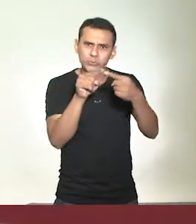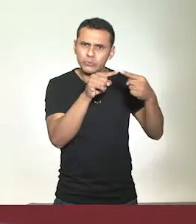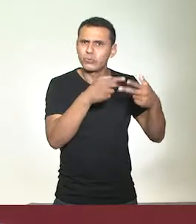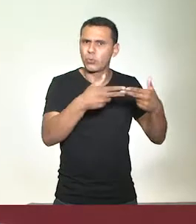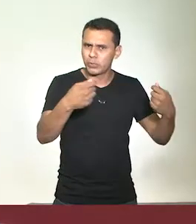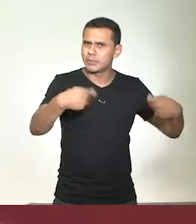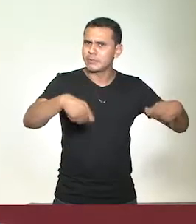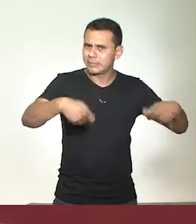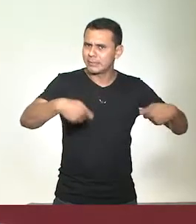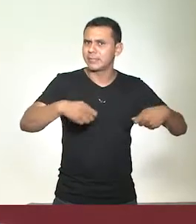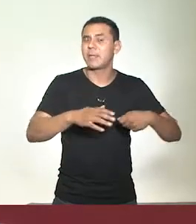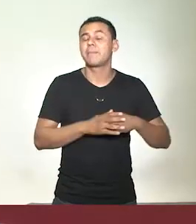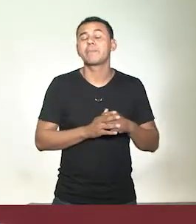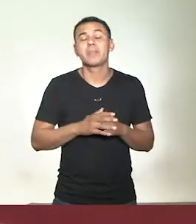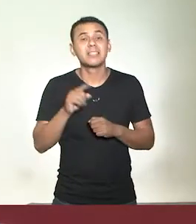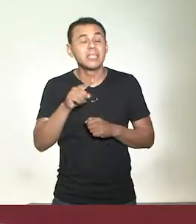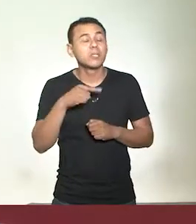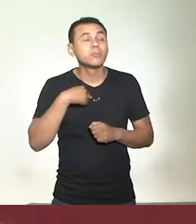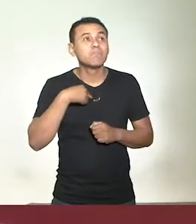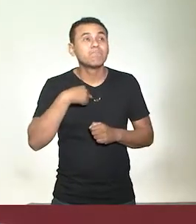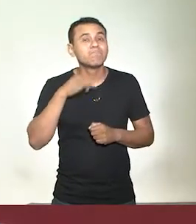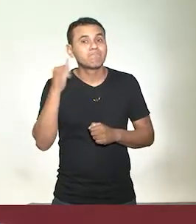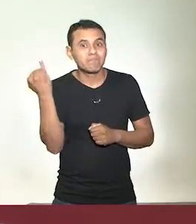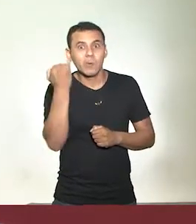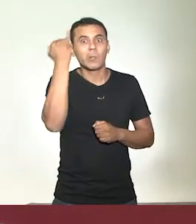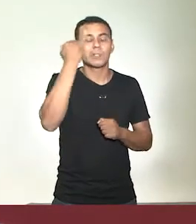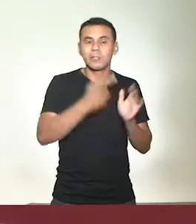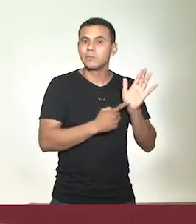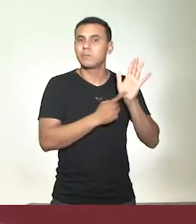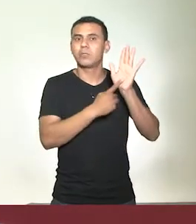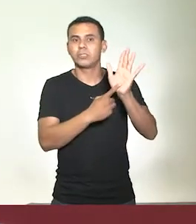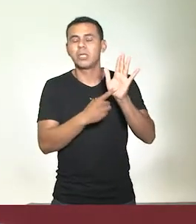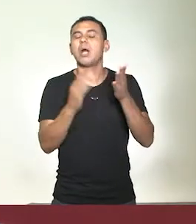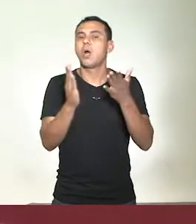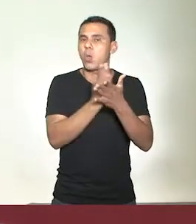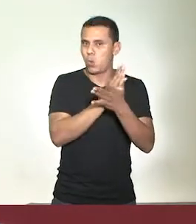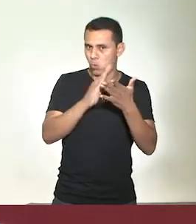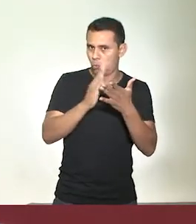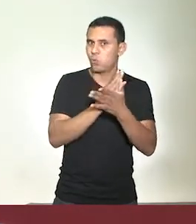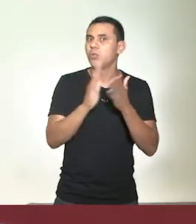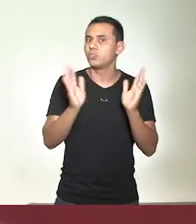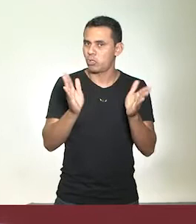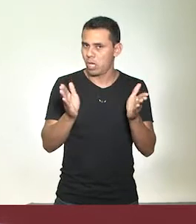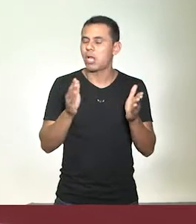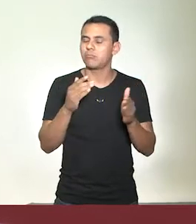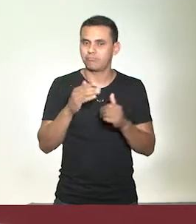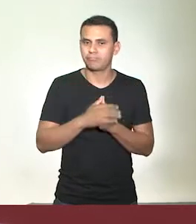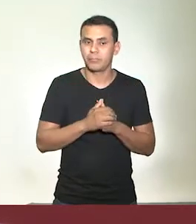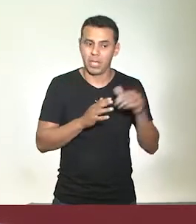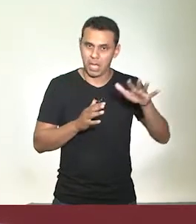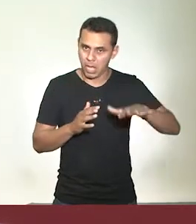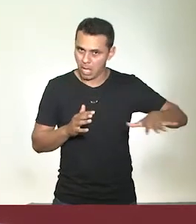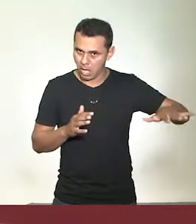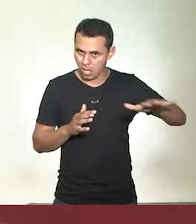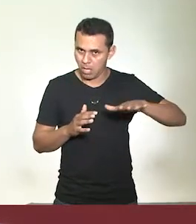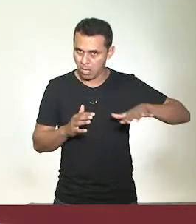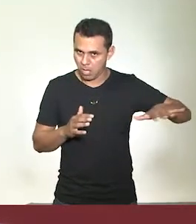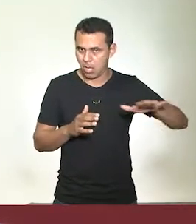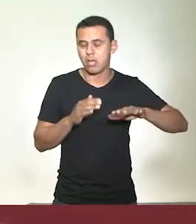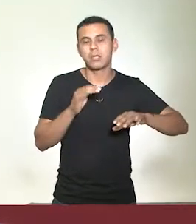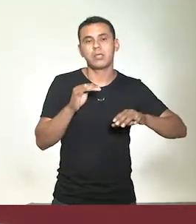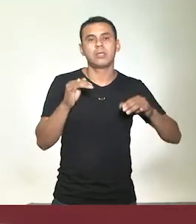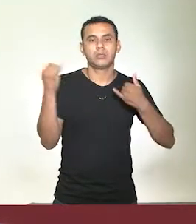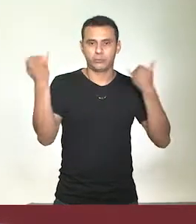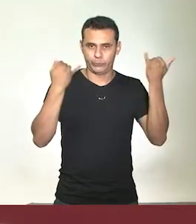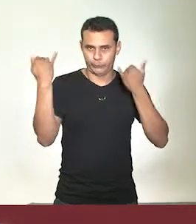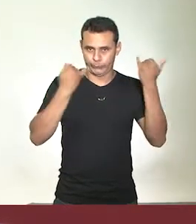execução das atividades mas eu poderia destacar algumas algumas questões que nós estamos desenvolvendo na área de